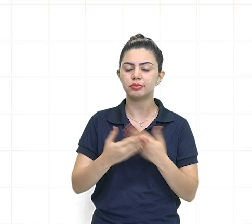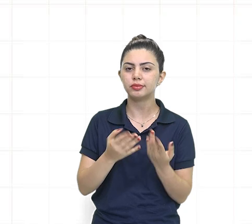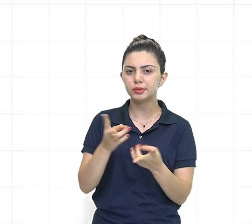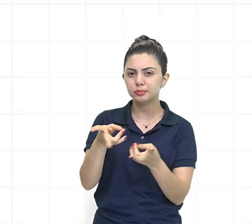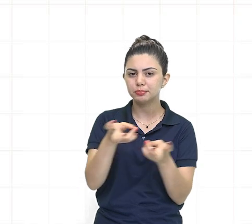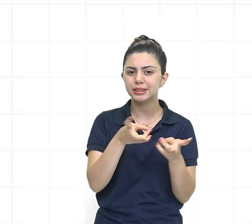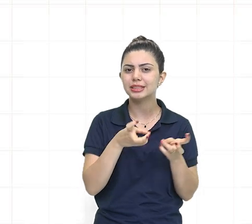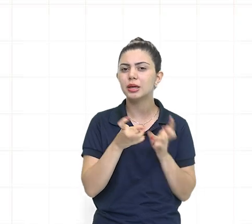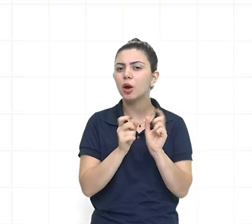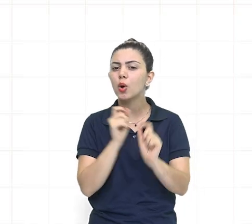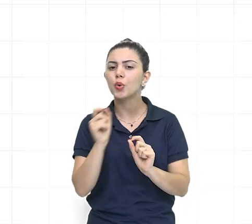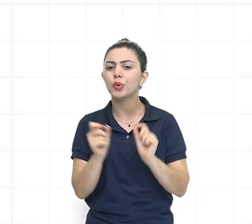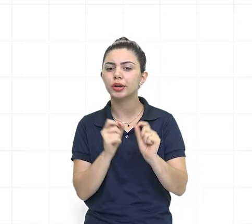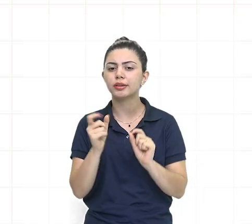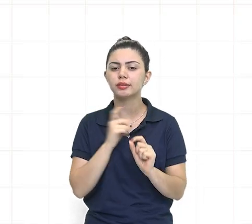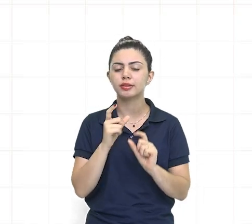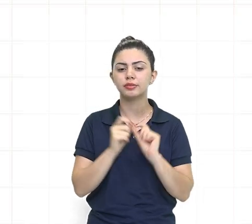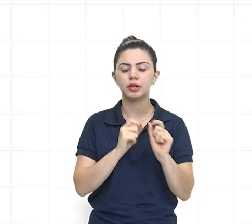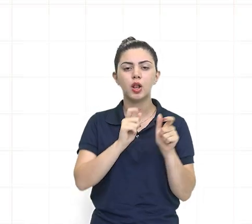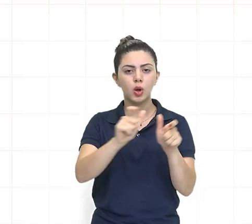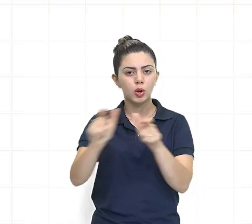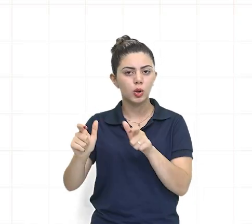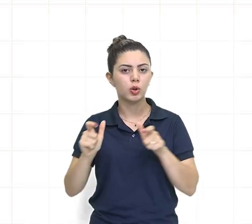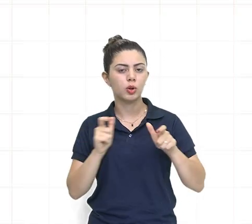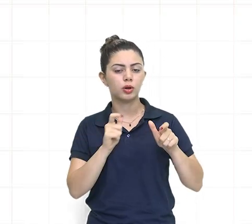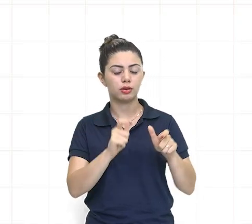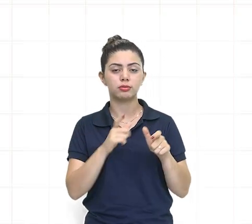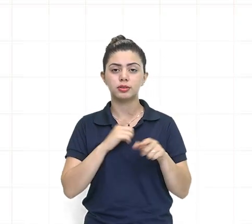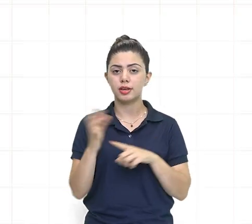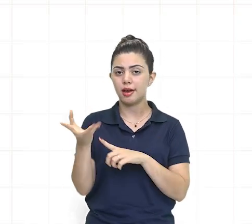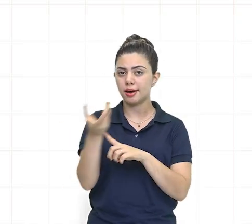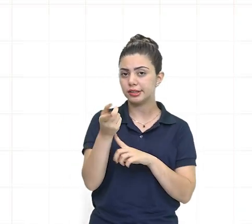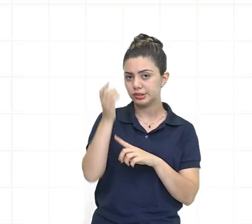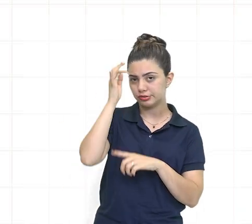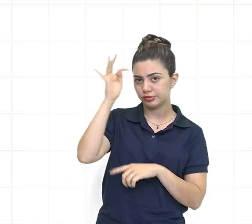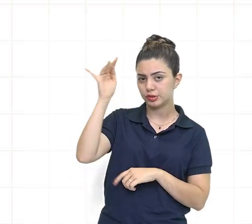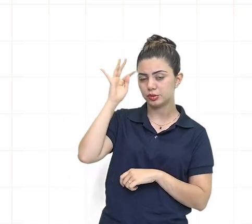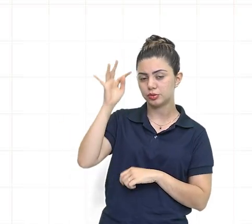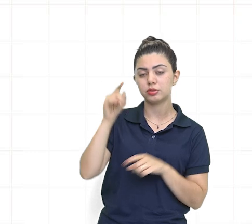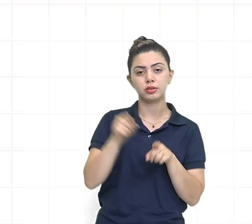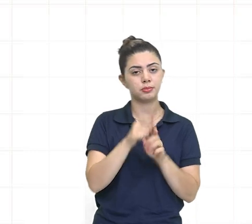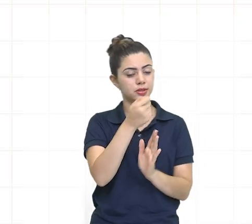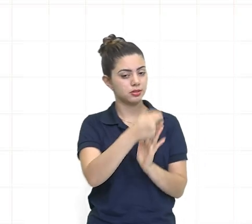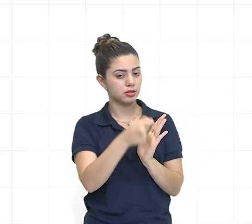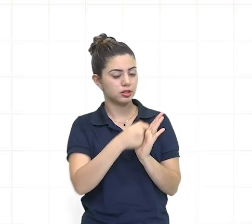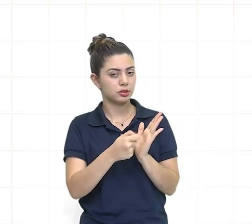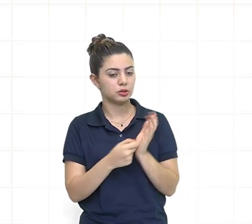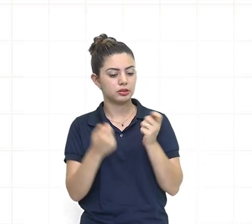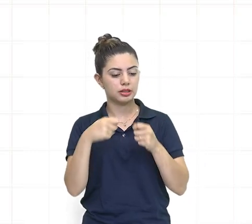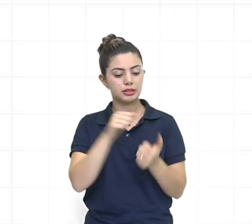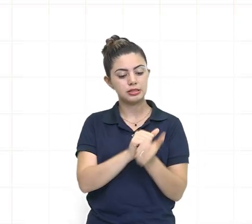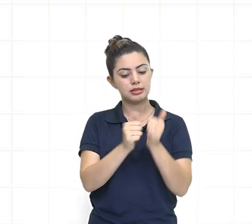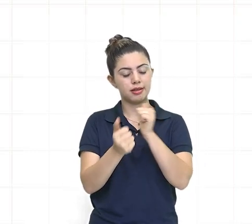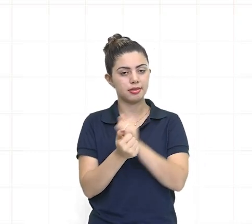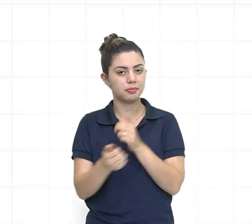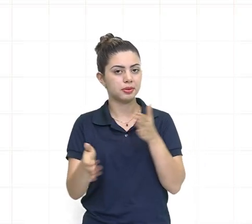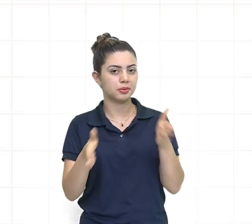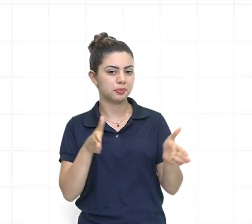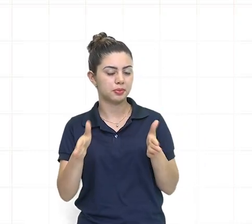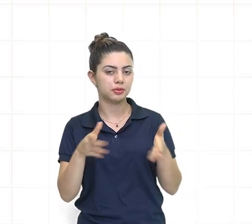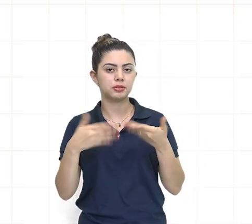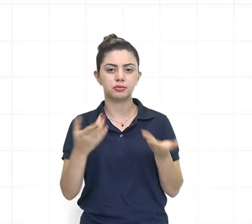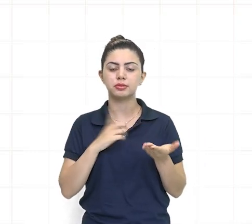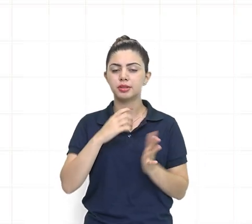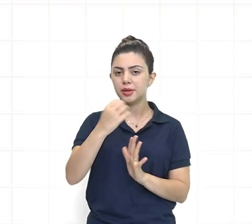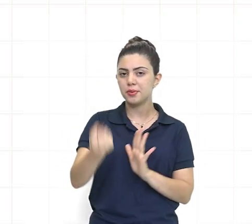quantidade, então, não é mesmo, de locais. A gente vai ver, então, artistas e filósofos e escritores, então, se adaptando aí, e aí deixando,